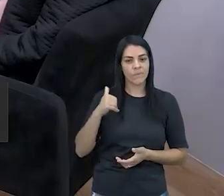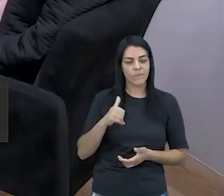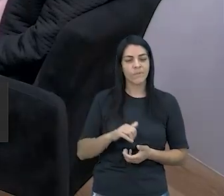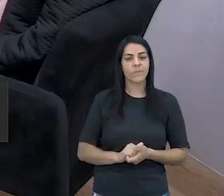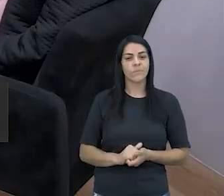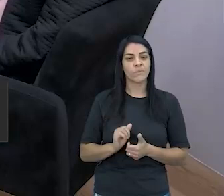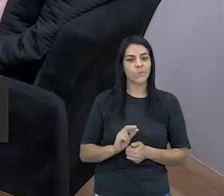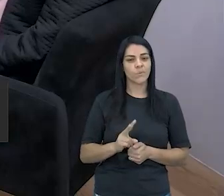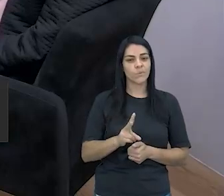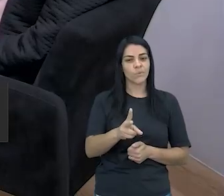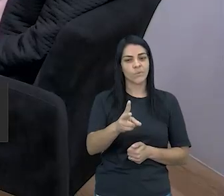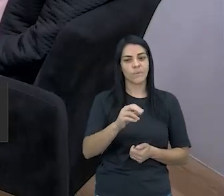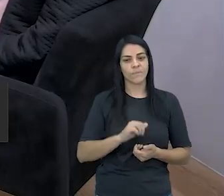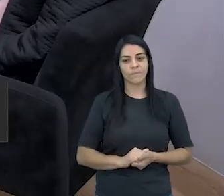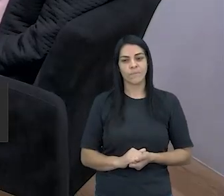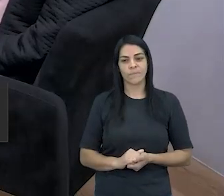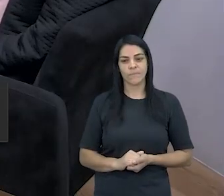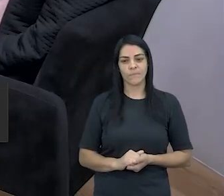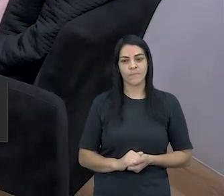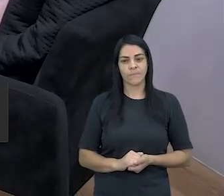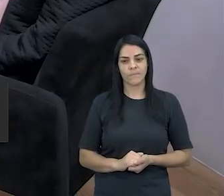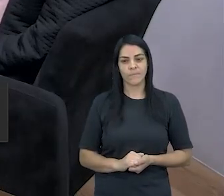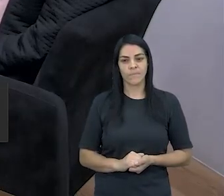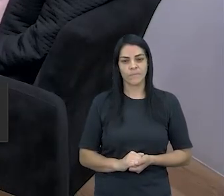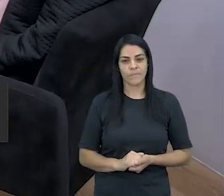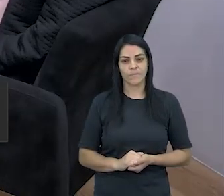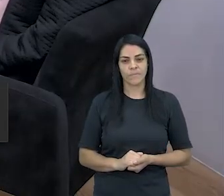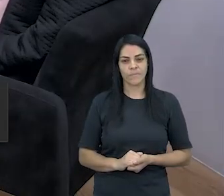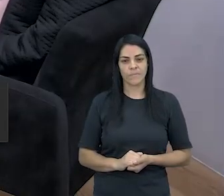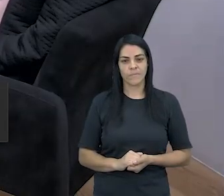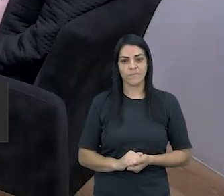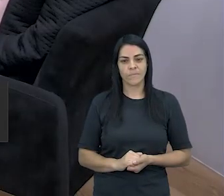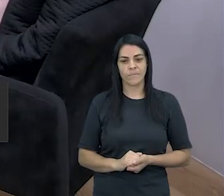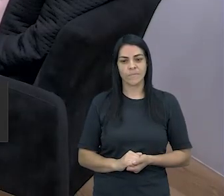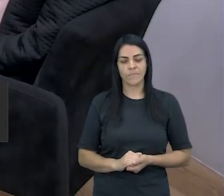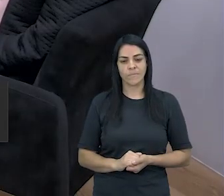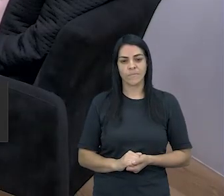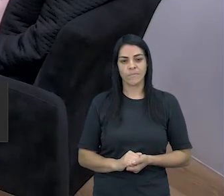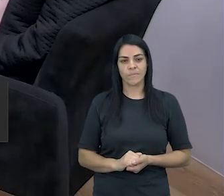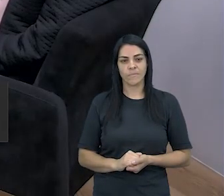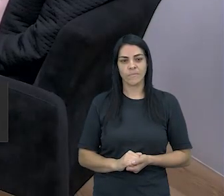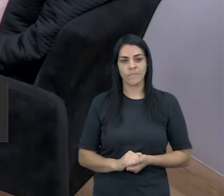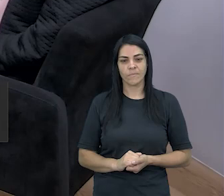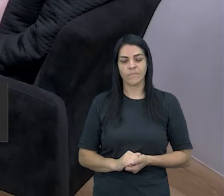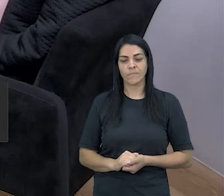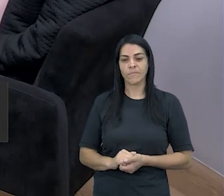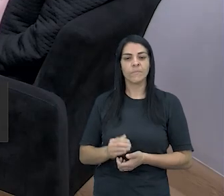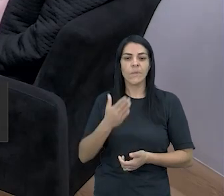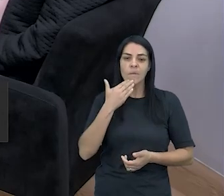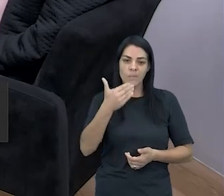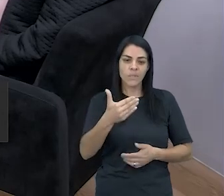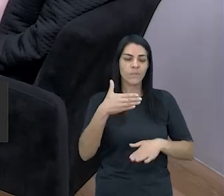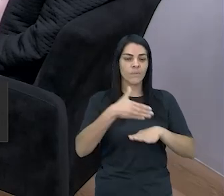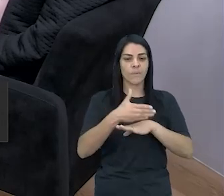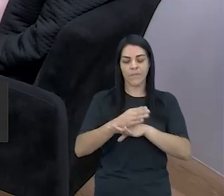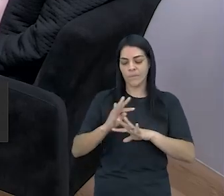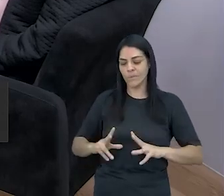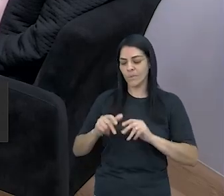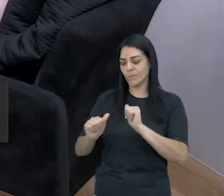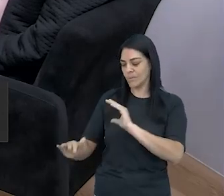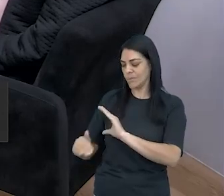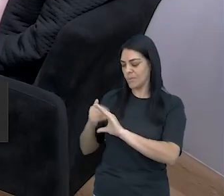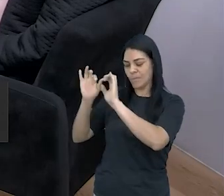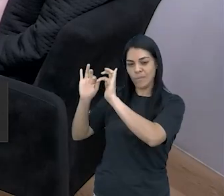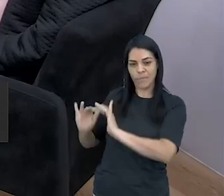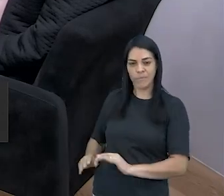né? Vamos lá. A interação, vamos lá, pedimos a participação de todos, aí estamos